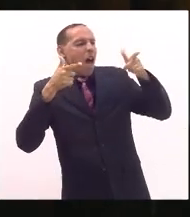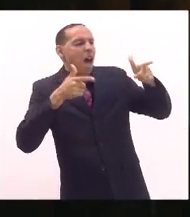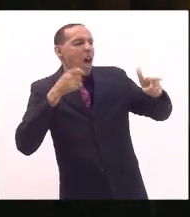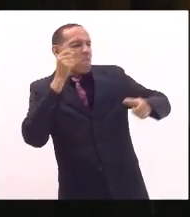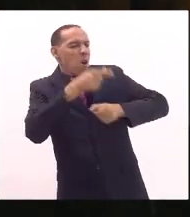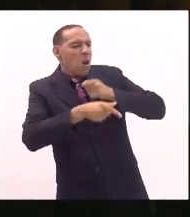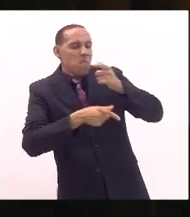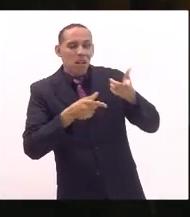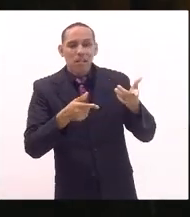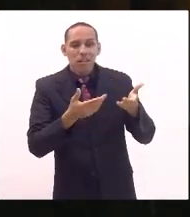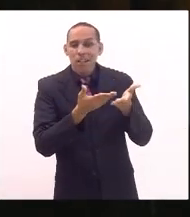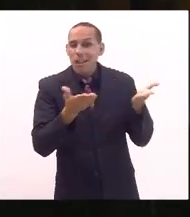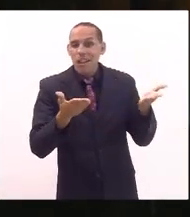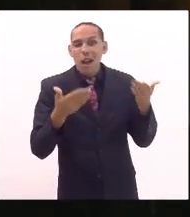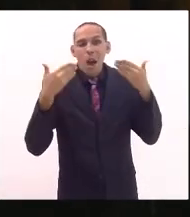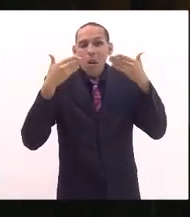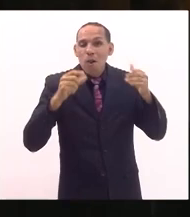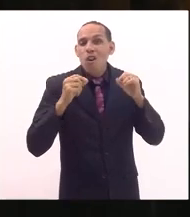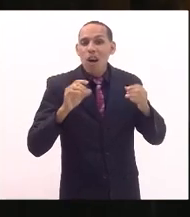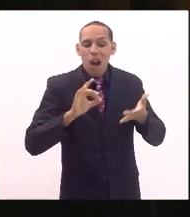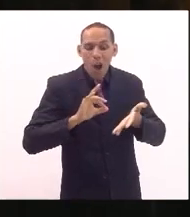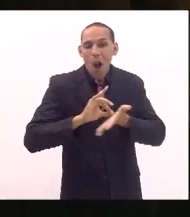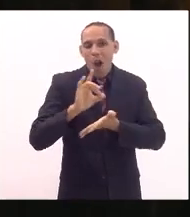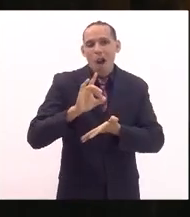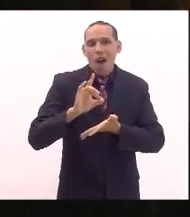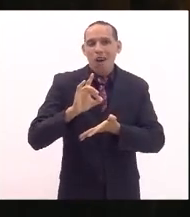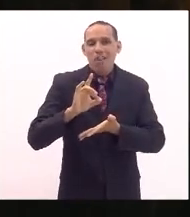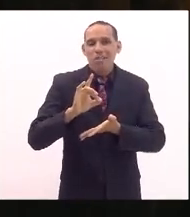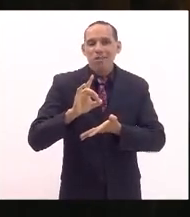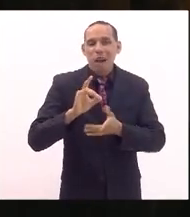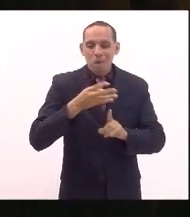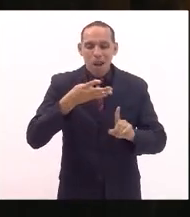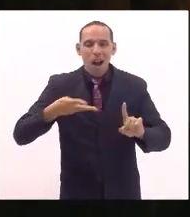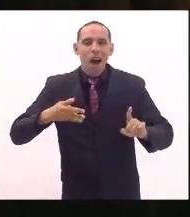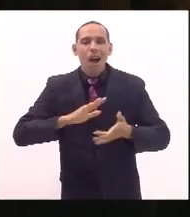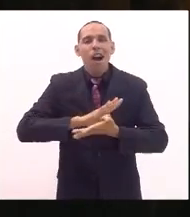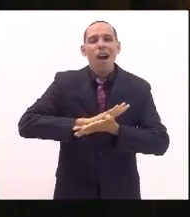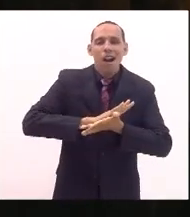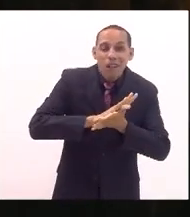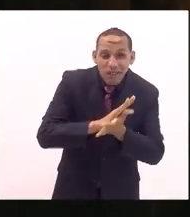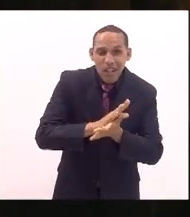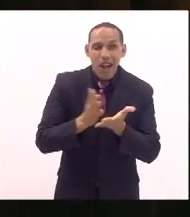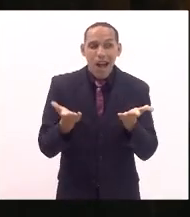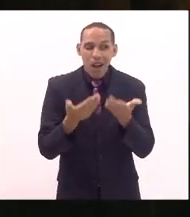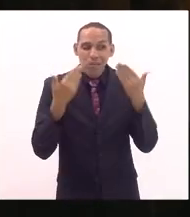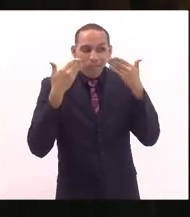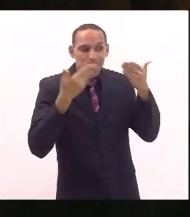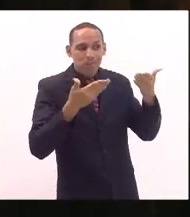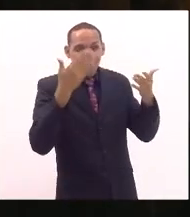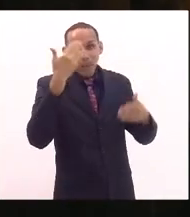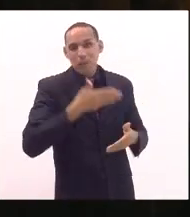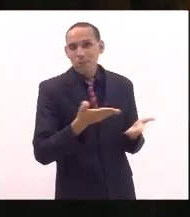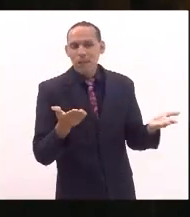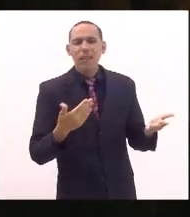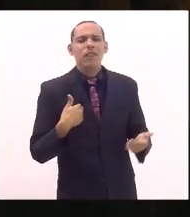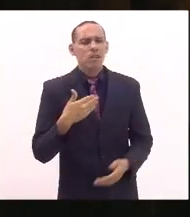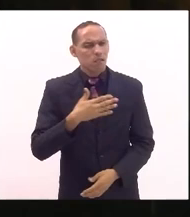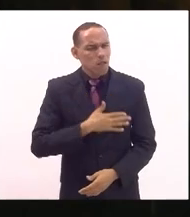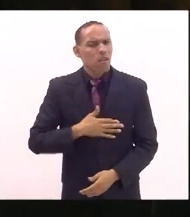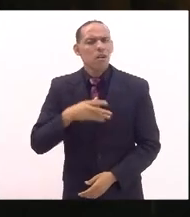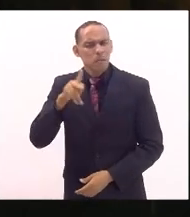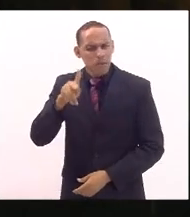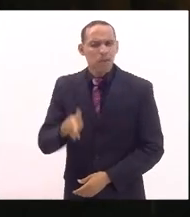expõe o seu ódio a sua LGBT fobia nesse momento e eu gostaria senhor presidente